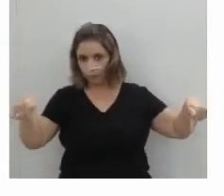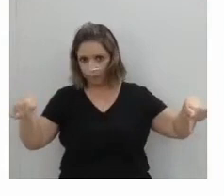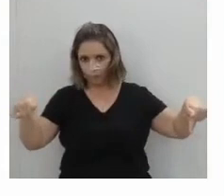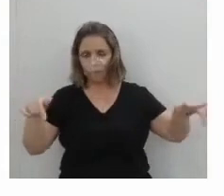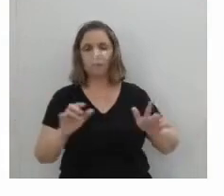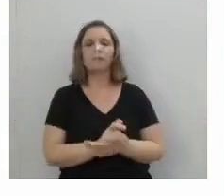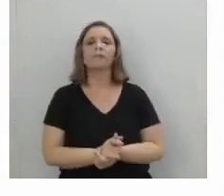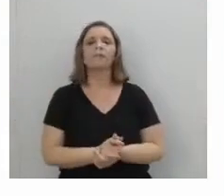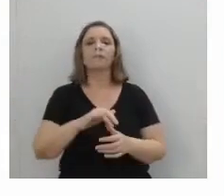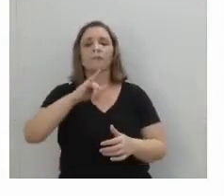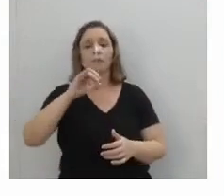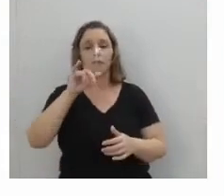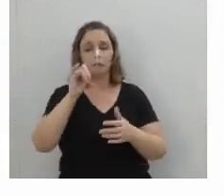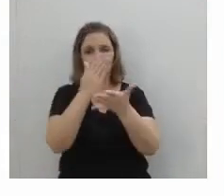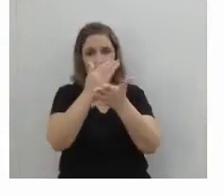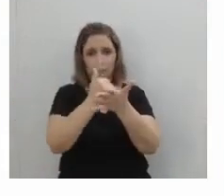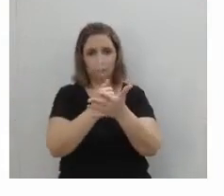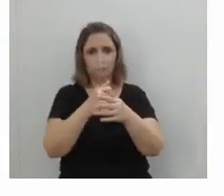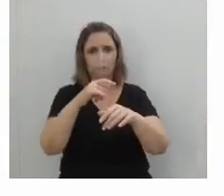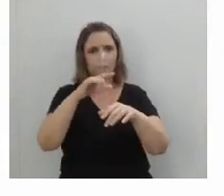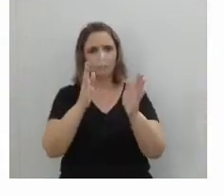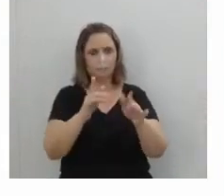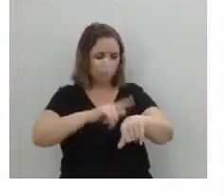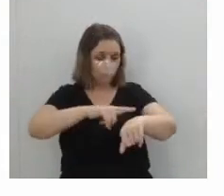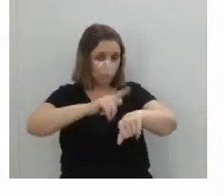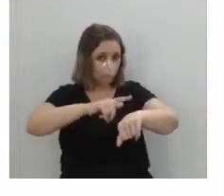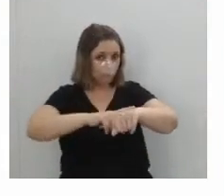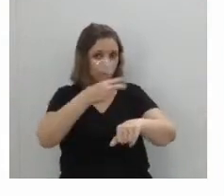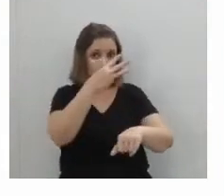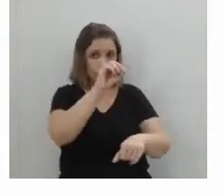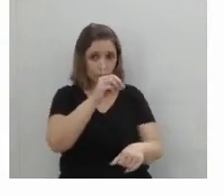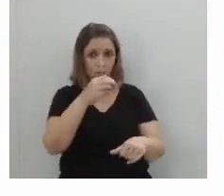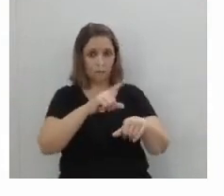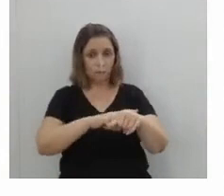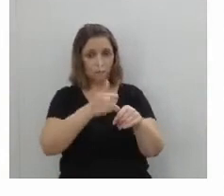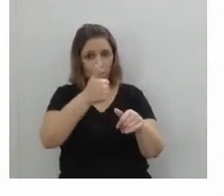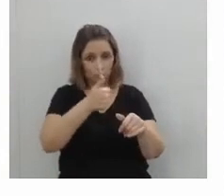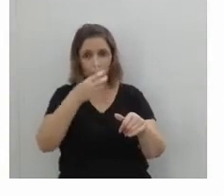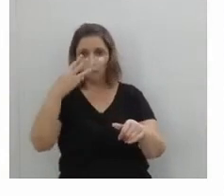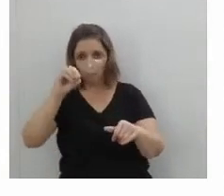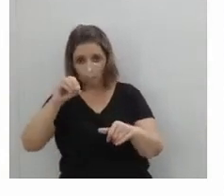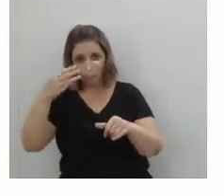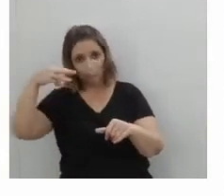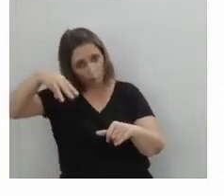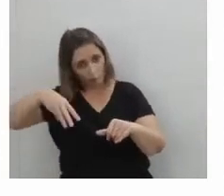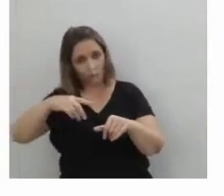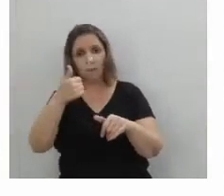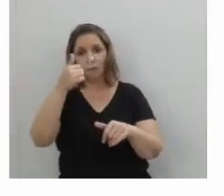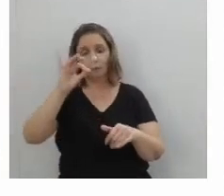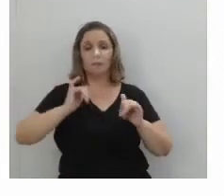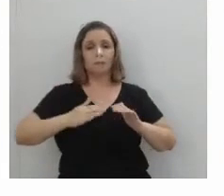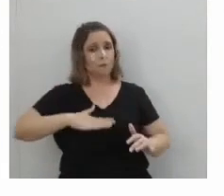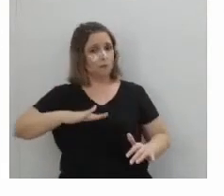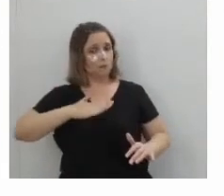cada. O jogo é dividido em 2 períodos, tem 2 tempos de 30 minutos, com 10 de intervalo. O